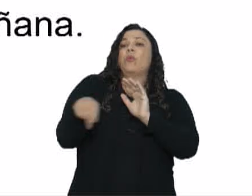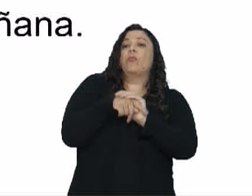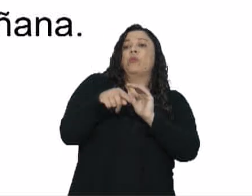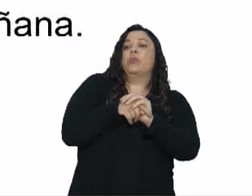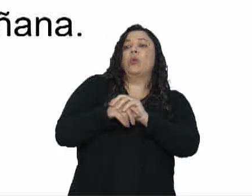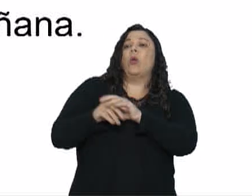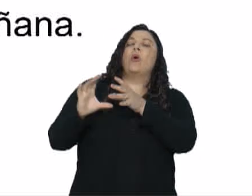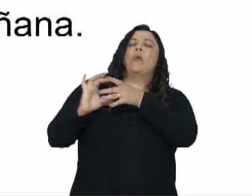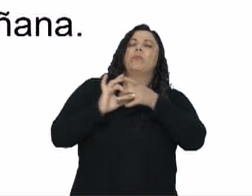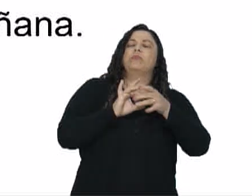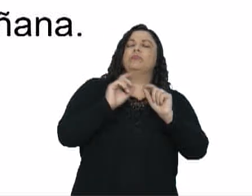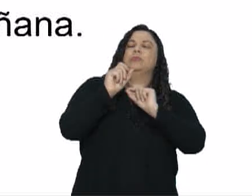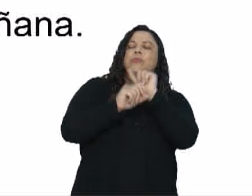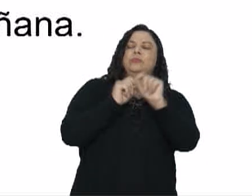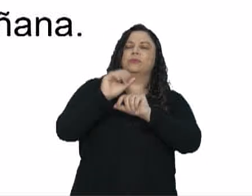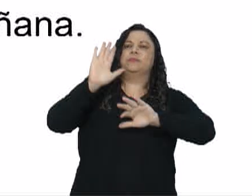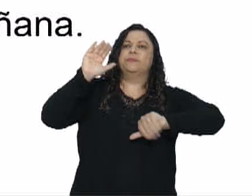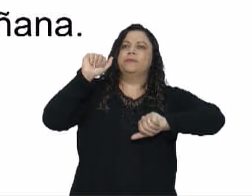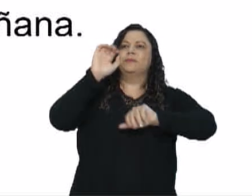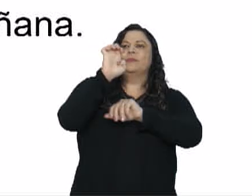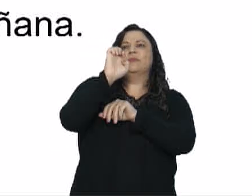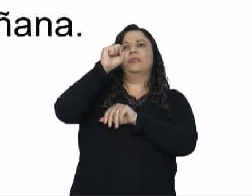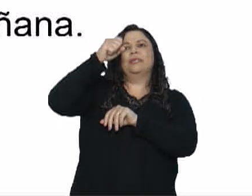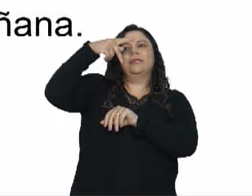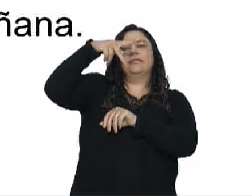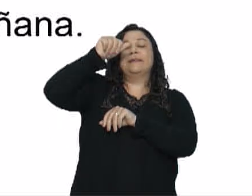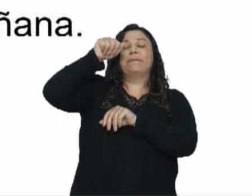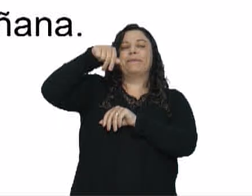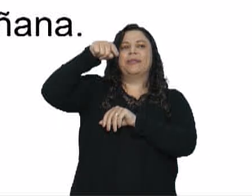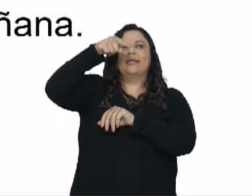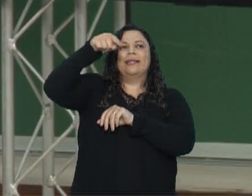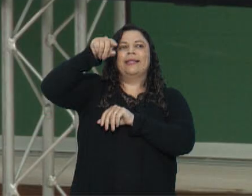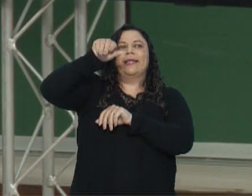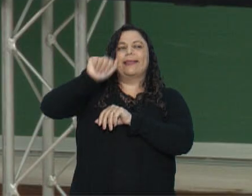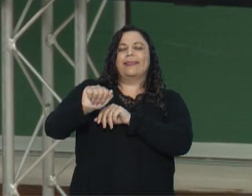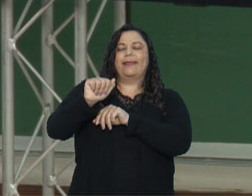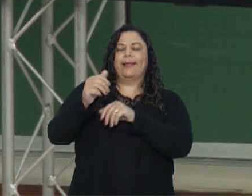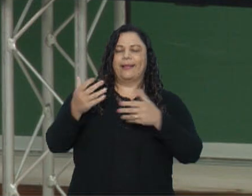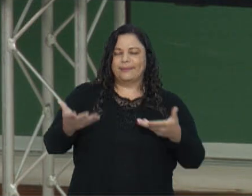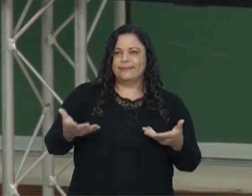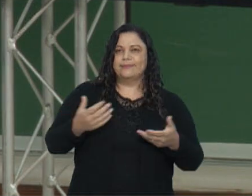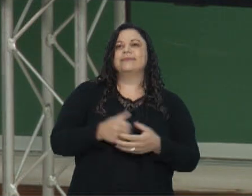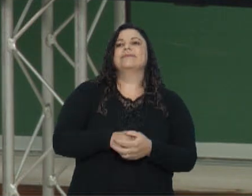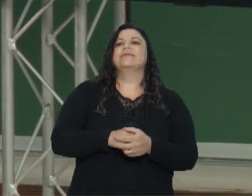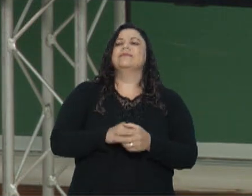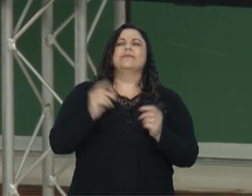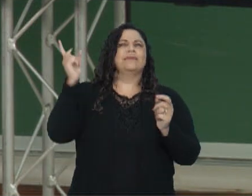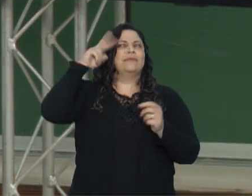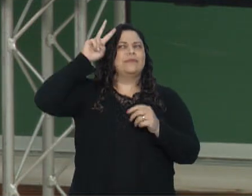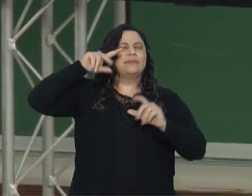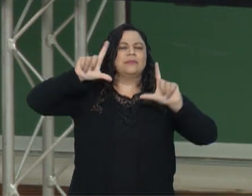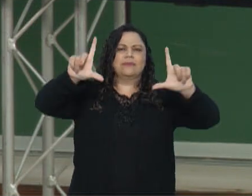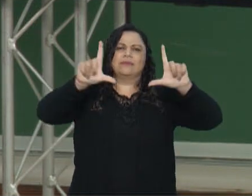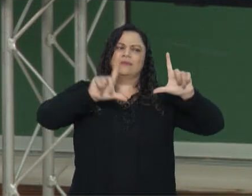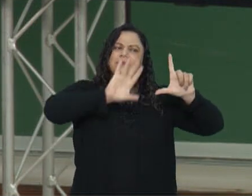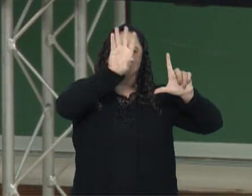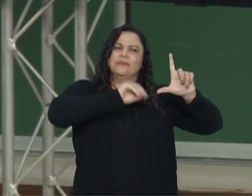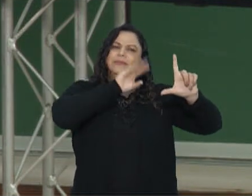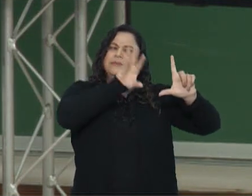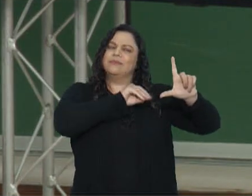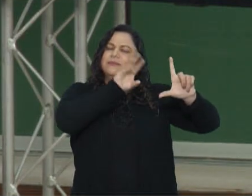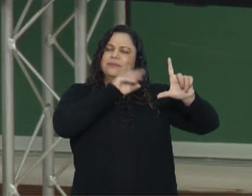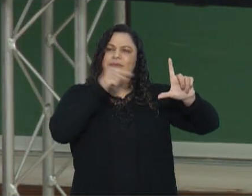como é importante a anotação anterior e resgatar as anotações da aula que nós abordamos especificamente diversidade,